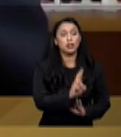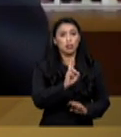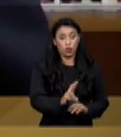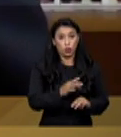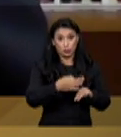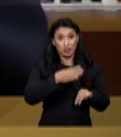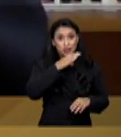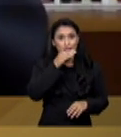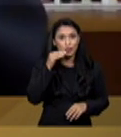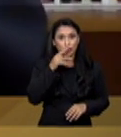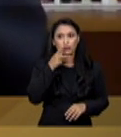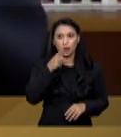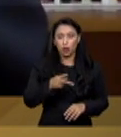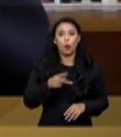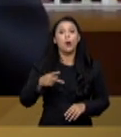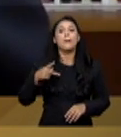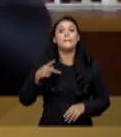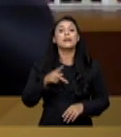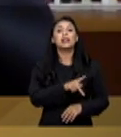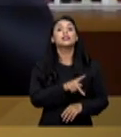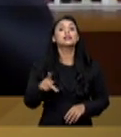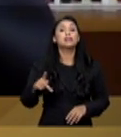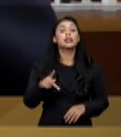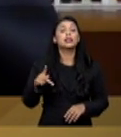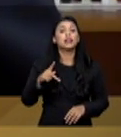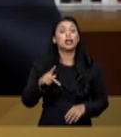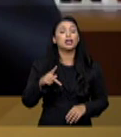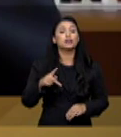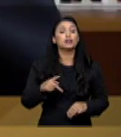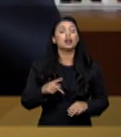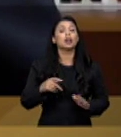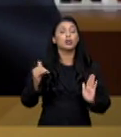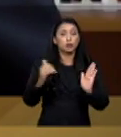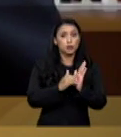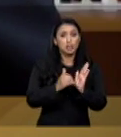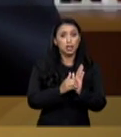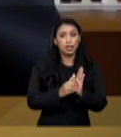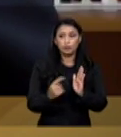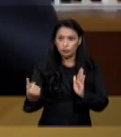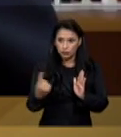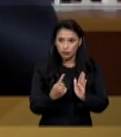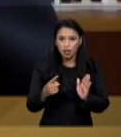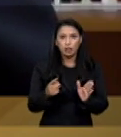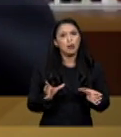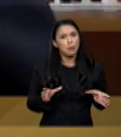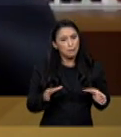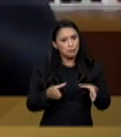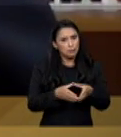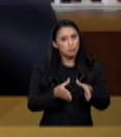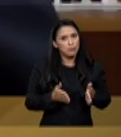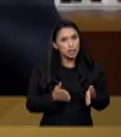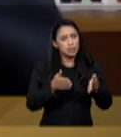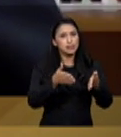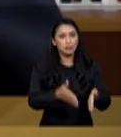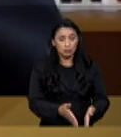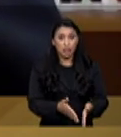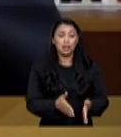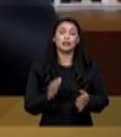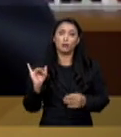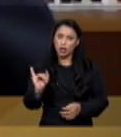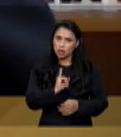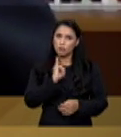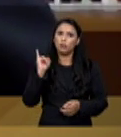que o próprio presidente compusesse a comissão parlamentar de inquérito a demonstrar a importância que Sua Excelência dá